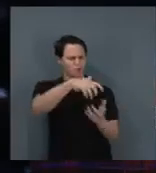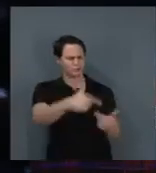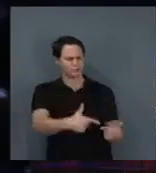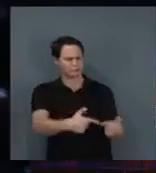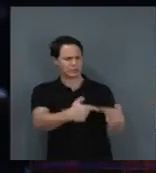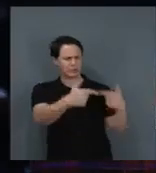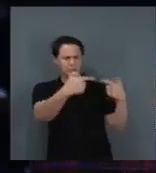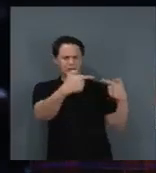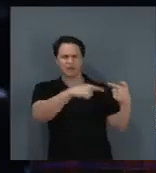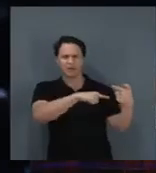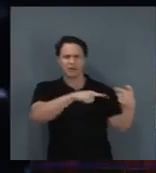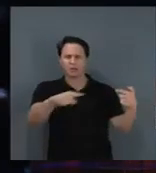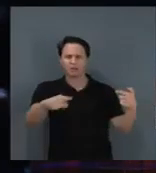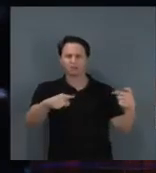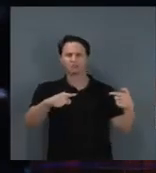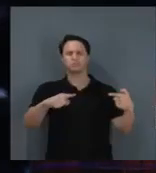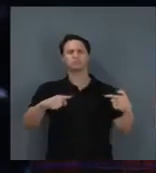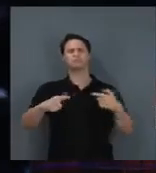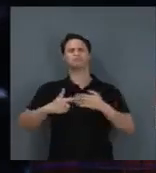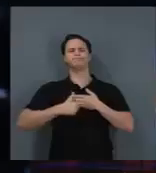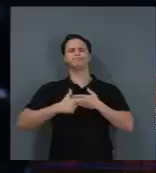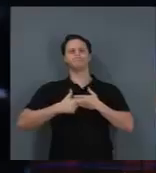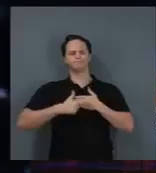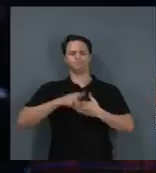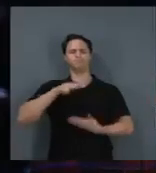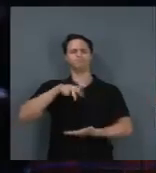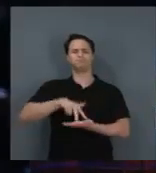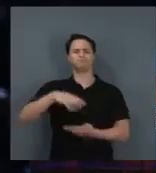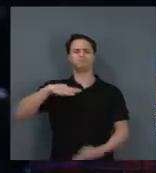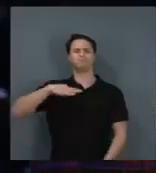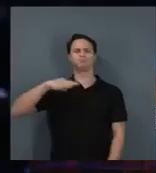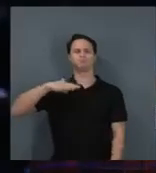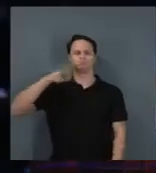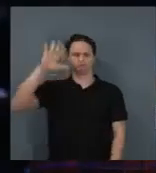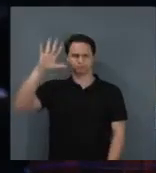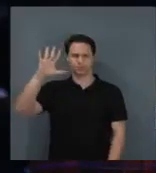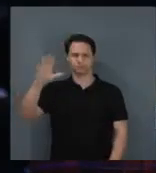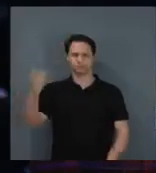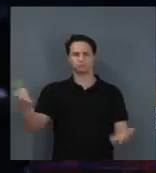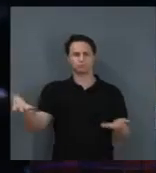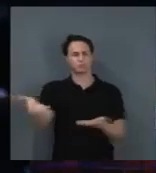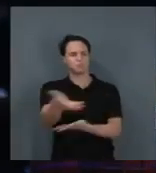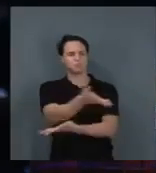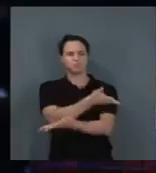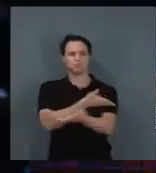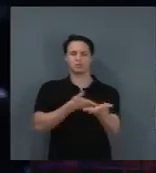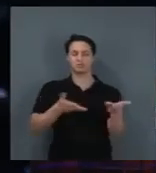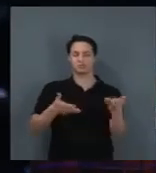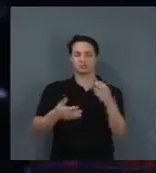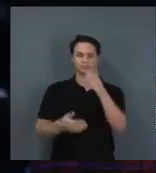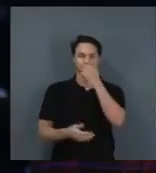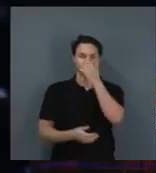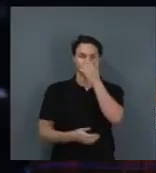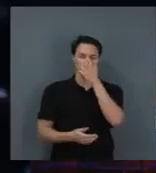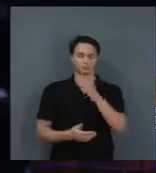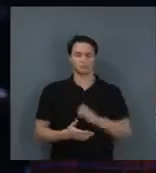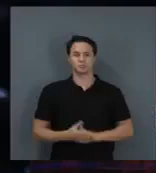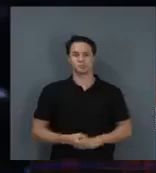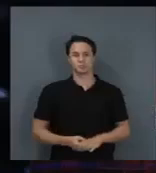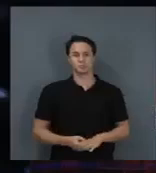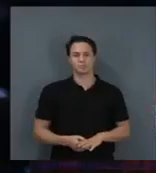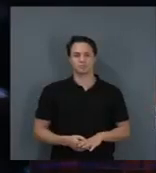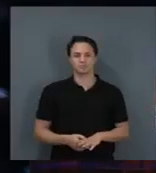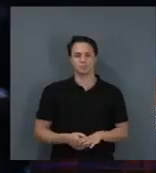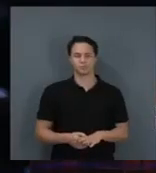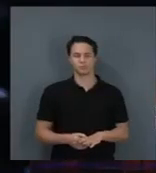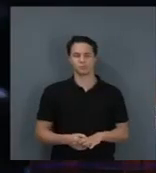não se furtou e se apresentou como mediador. Trabalhou pela reconciliação entre